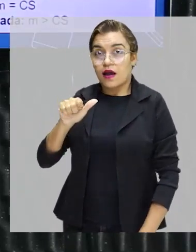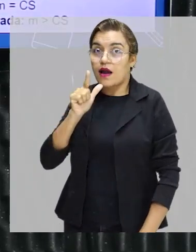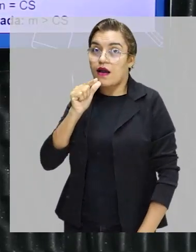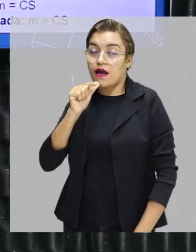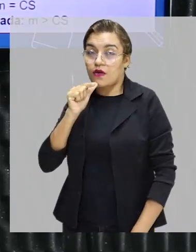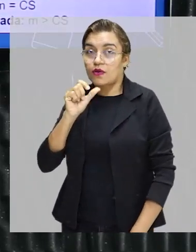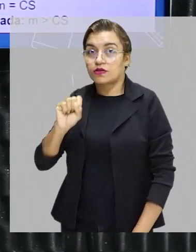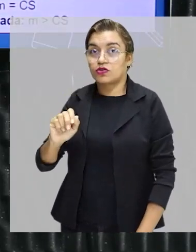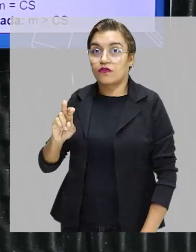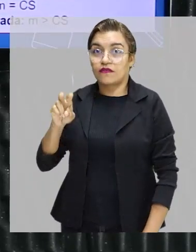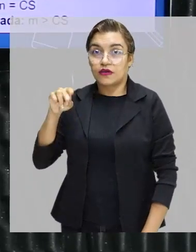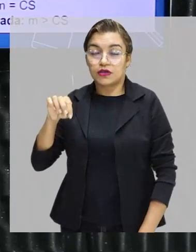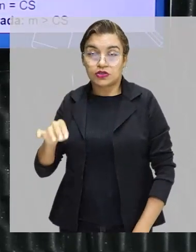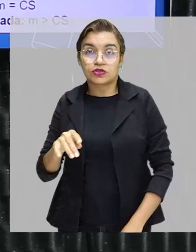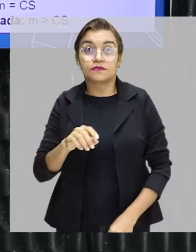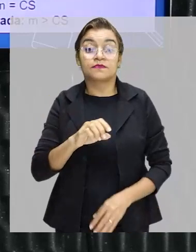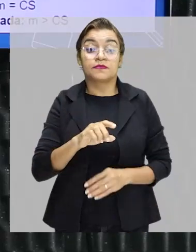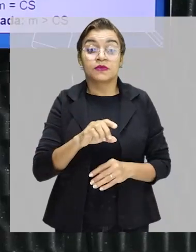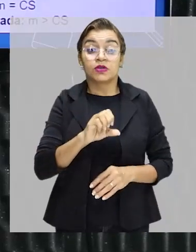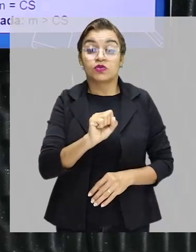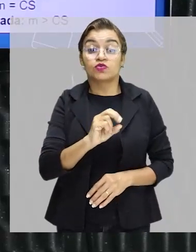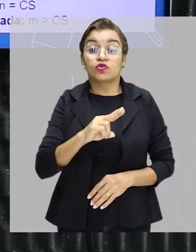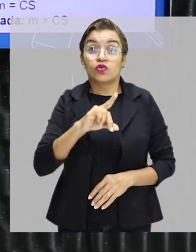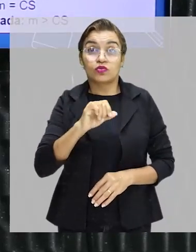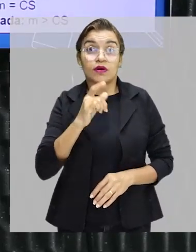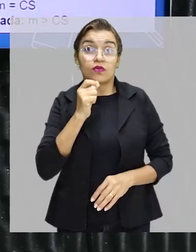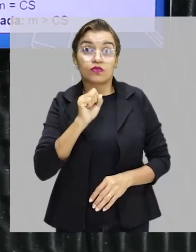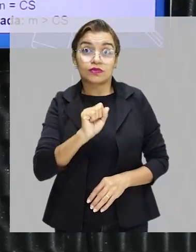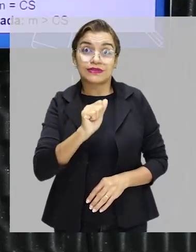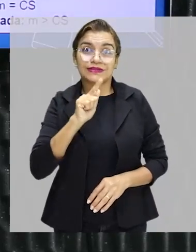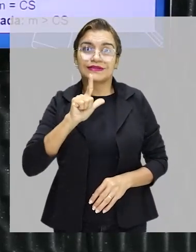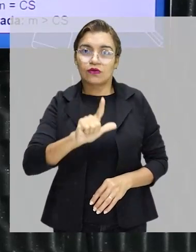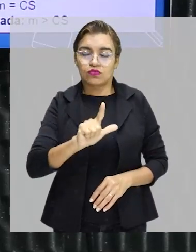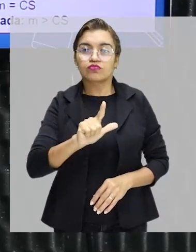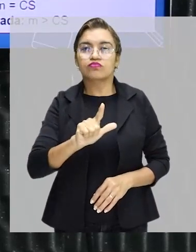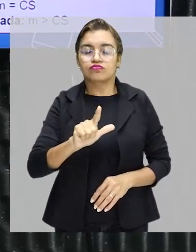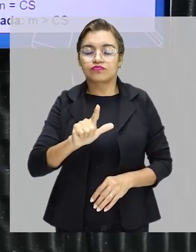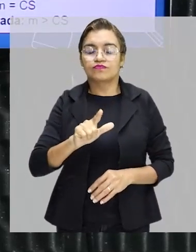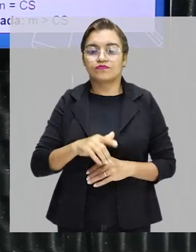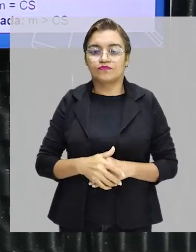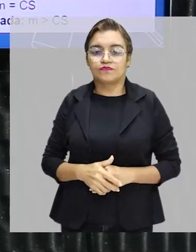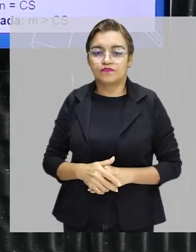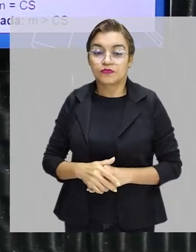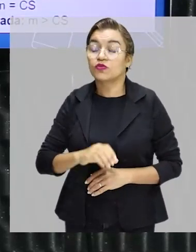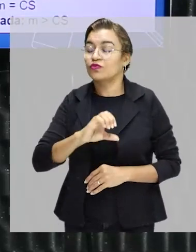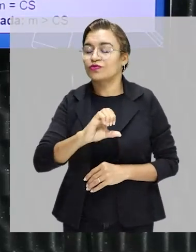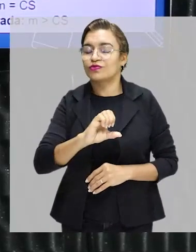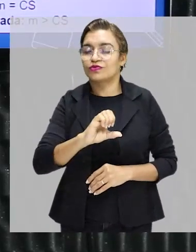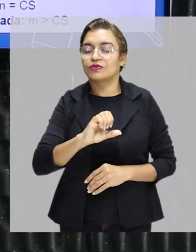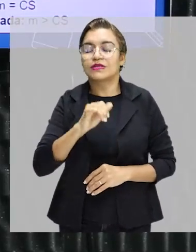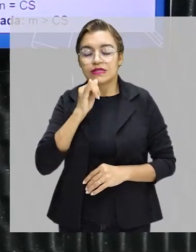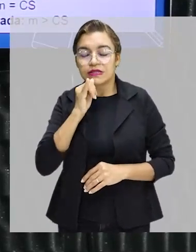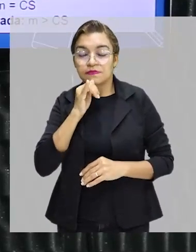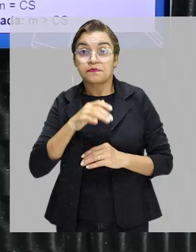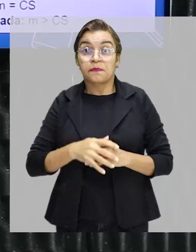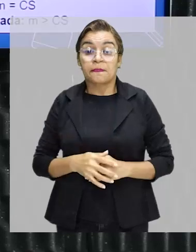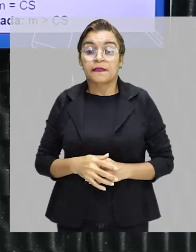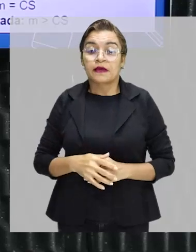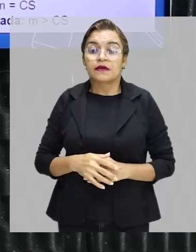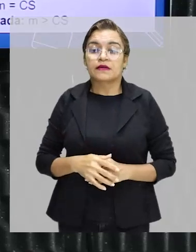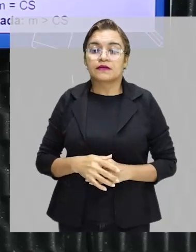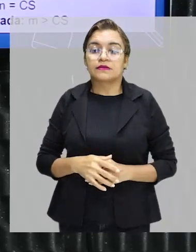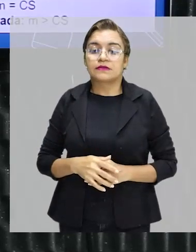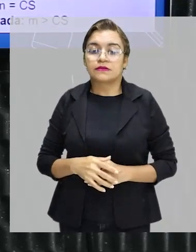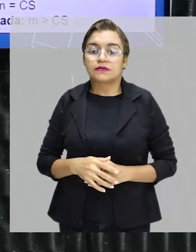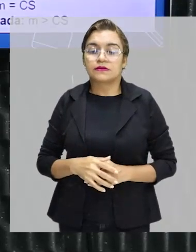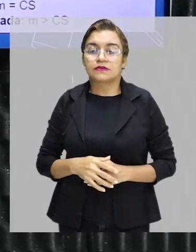o cloreto de sódio, o sal de cozinha, vai ser o nosso soluto. O sal, ou então,